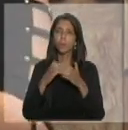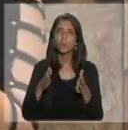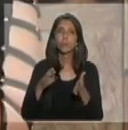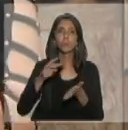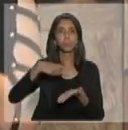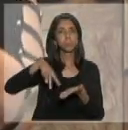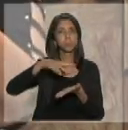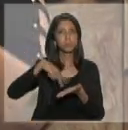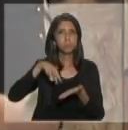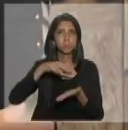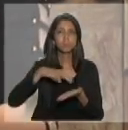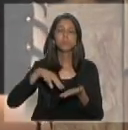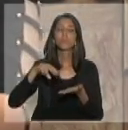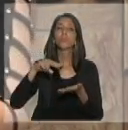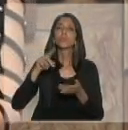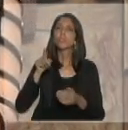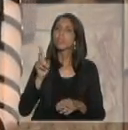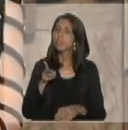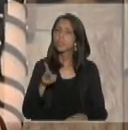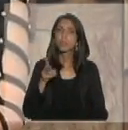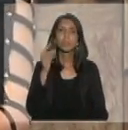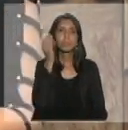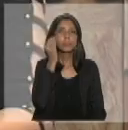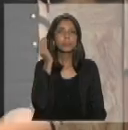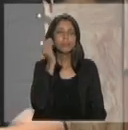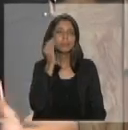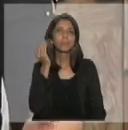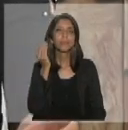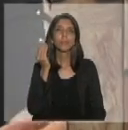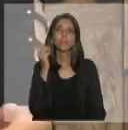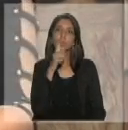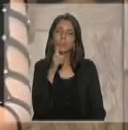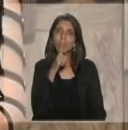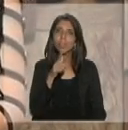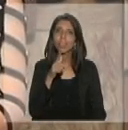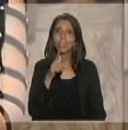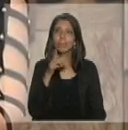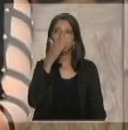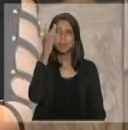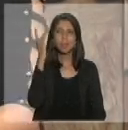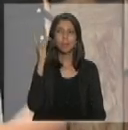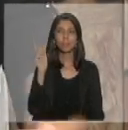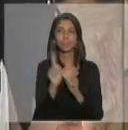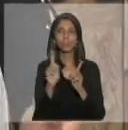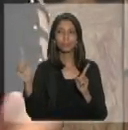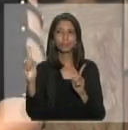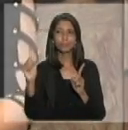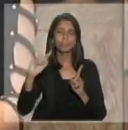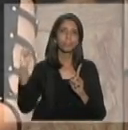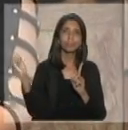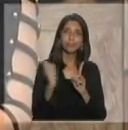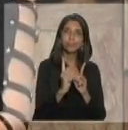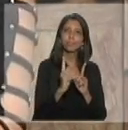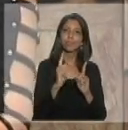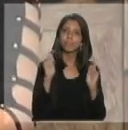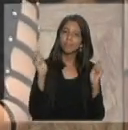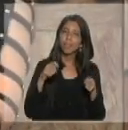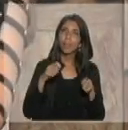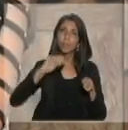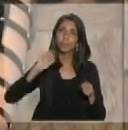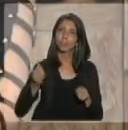militância, como bailarina, como coreógrafa, você sempre tentou trazer os excluídos, abrir chance para quem não